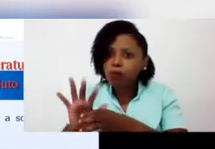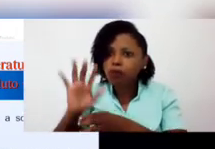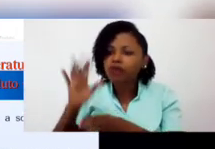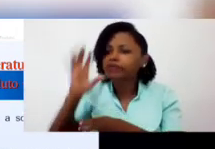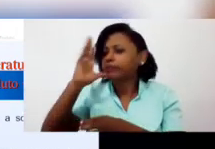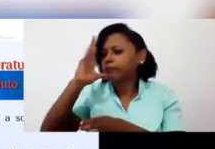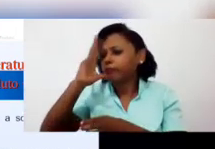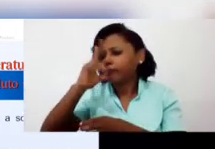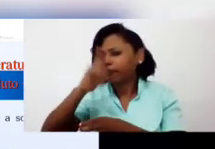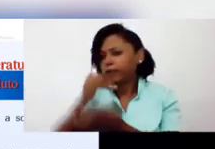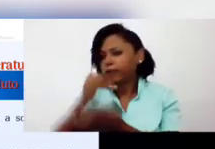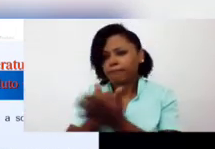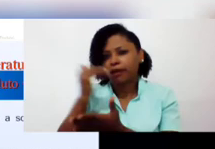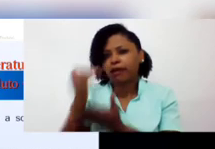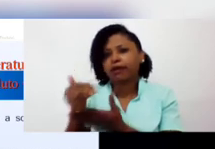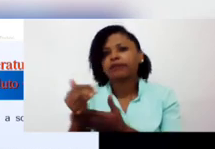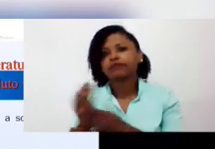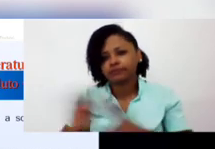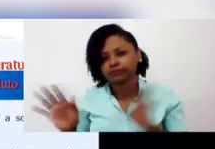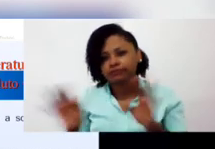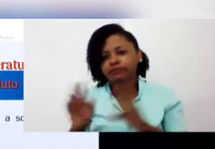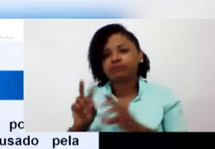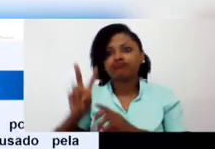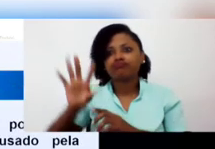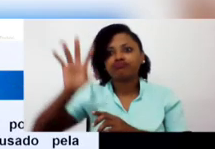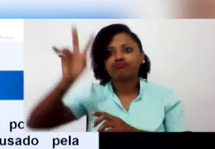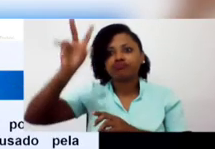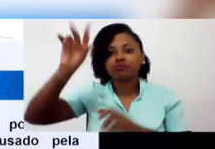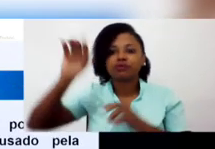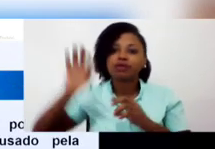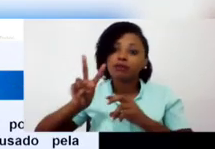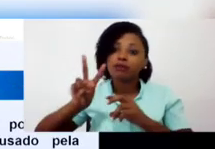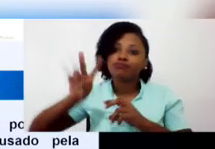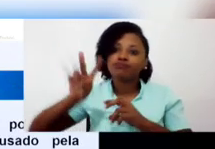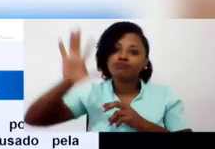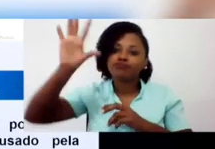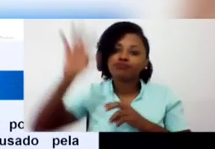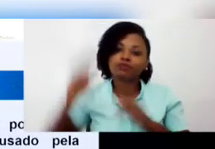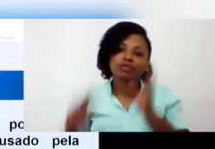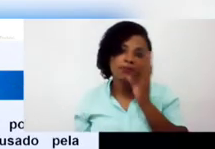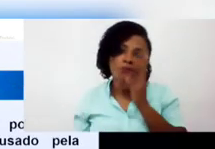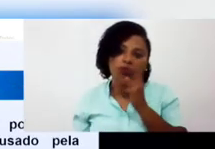concentrado, maior vai ser a dificuldade de se tornar vapor.